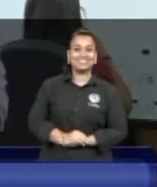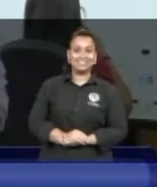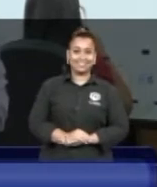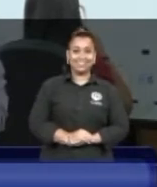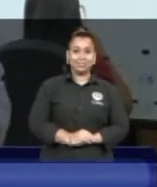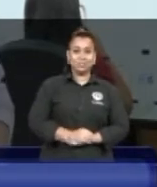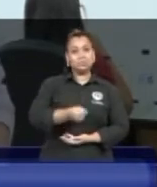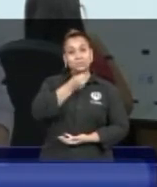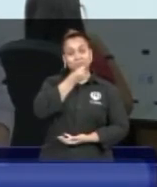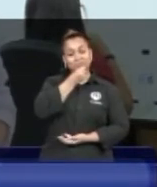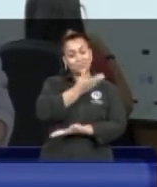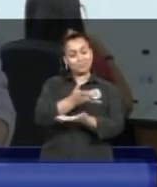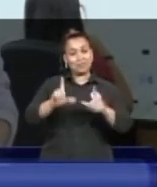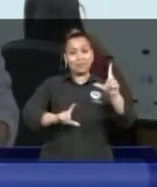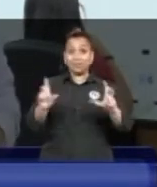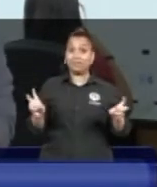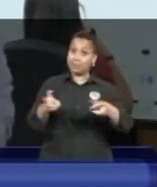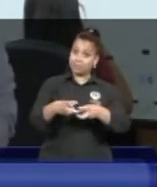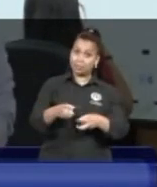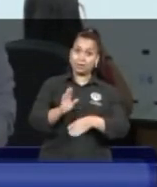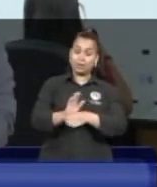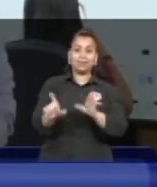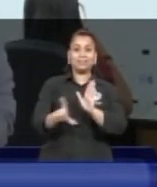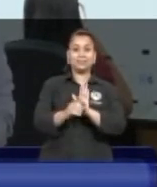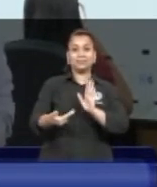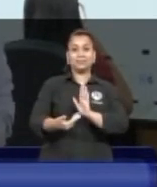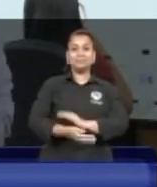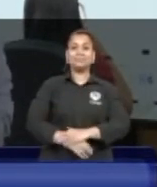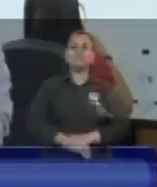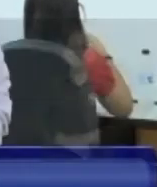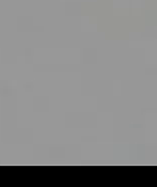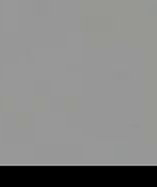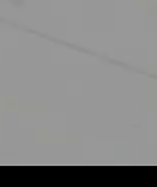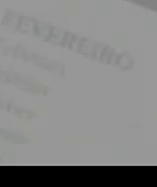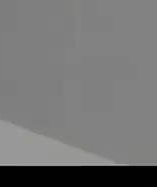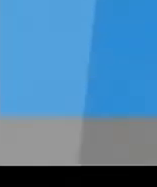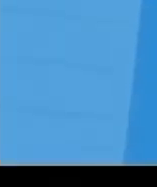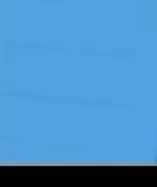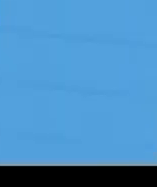riopreto.sp.leg.br. Jaqueline Casanova para a TV Câmara, o canal do Legislativo.